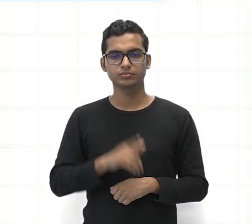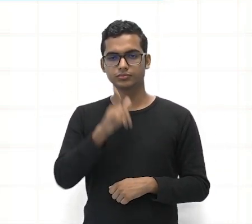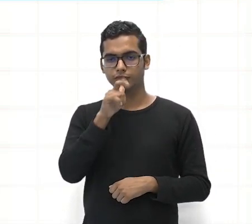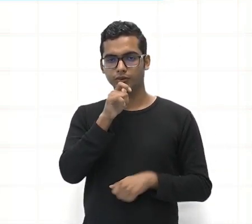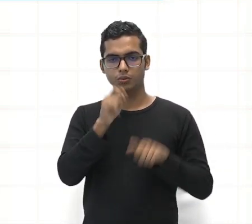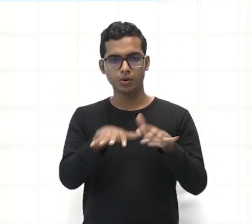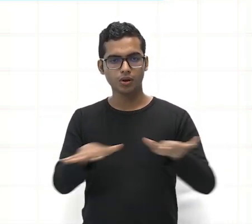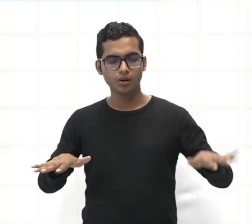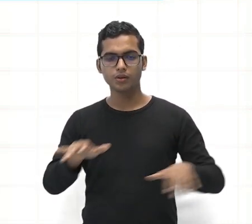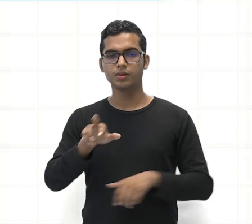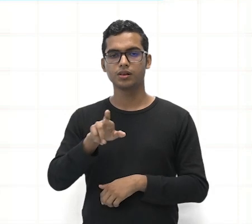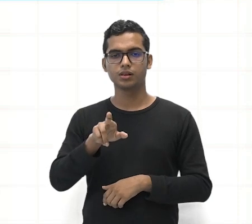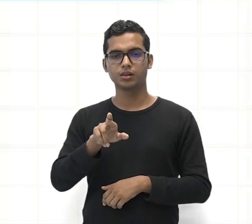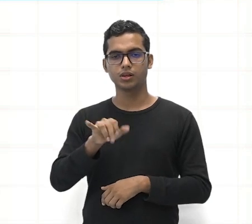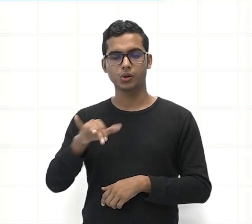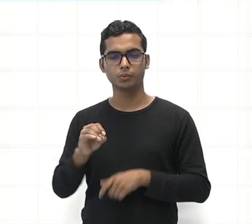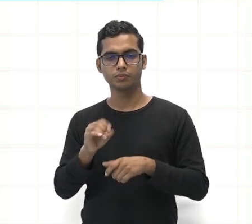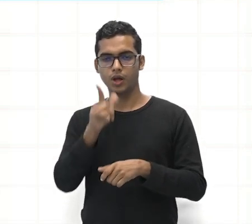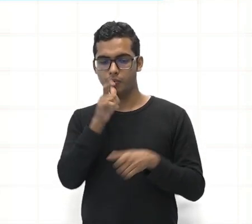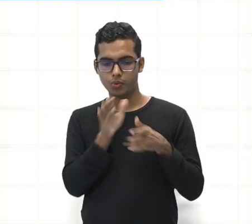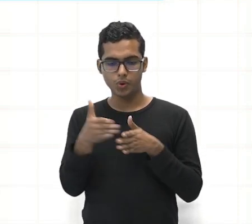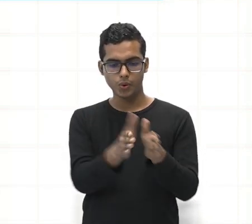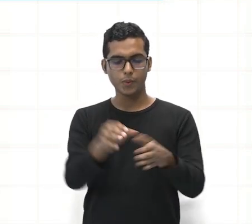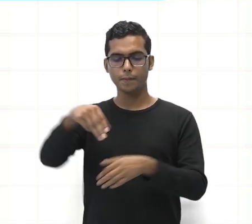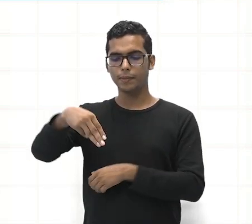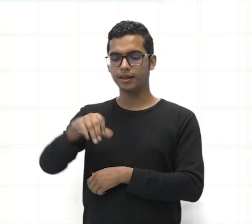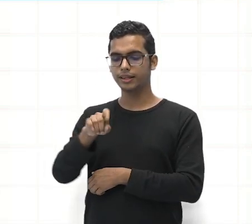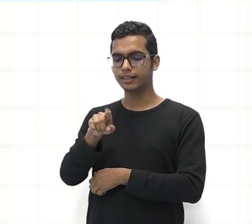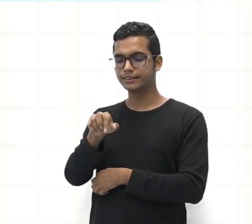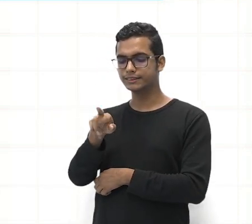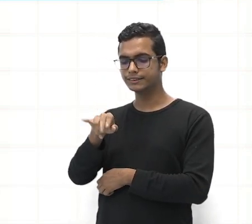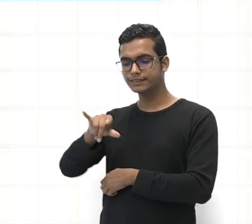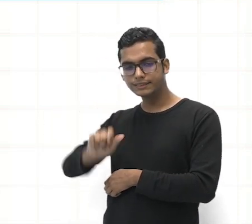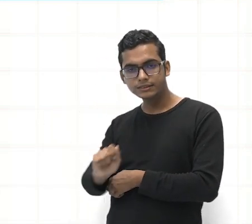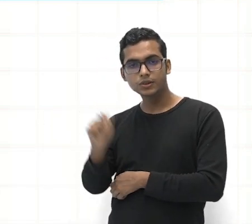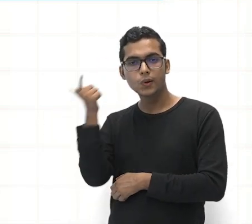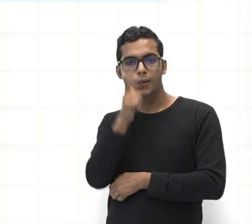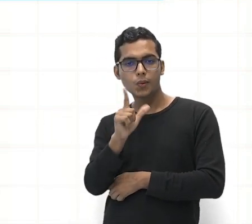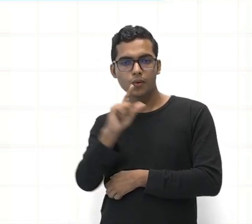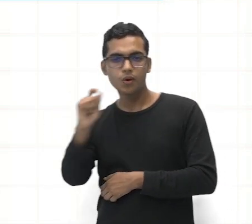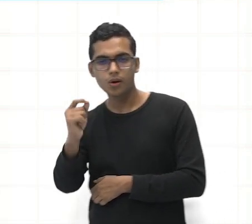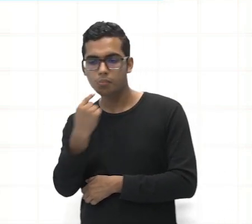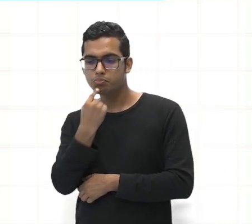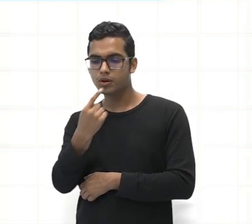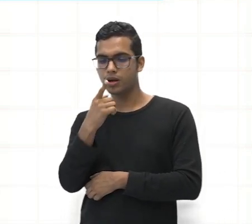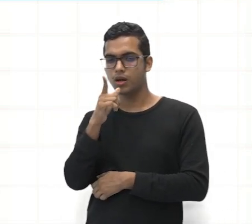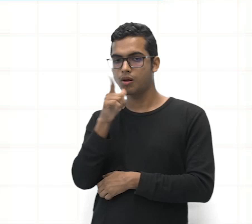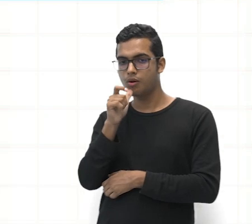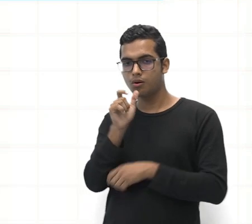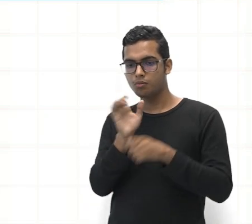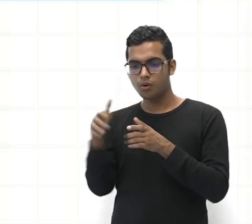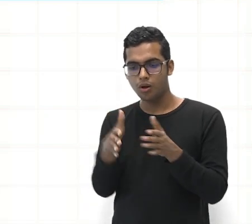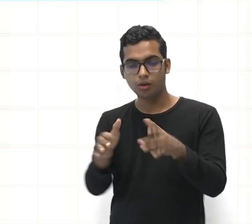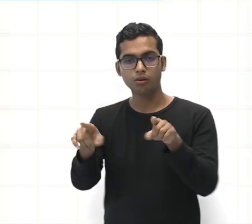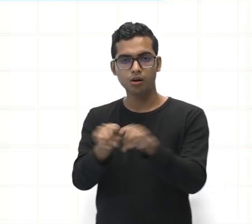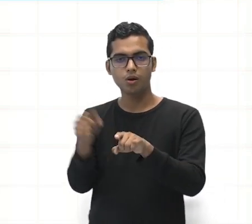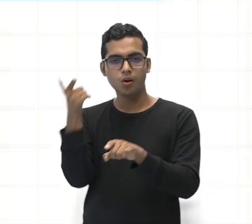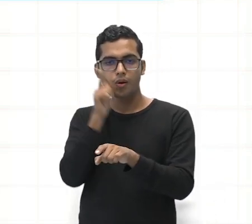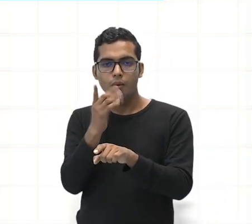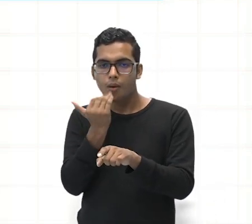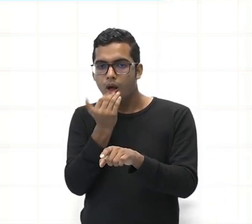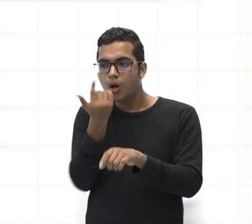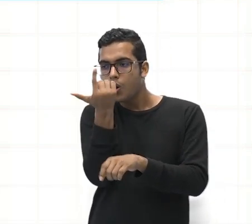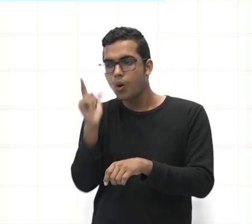Madeira. E lá no Rio Madeira ele conseguiu escapar para os rios e isso fez com que ele se alimentasse de outros